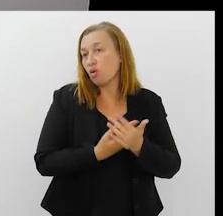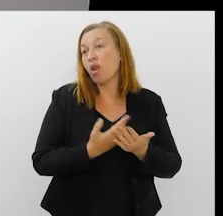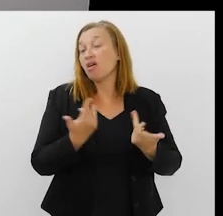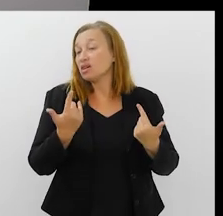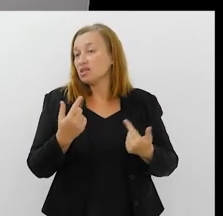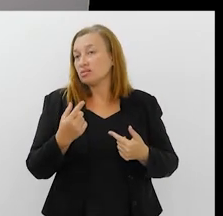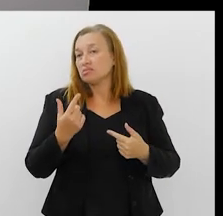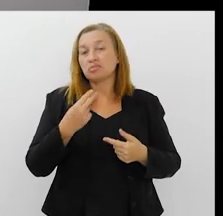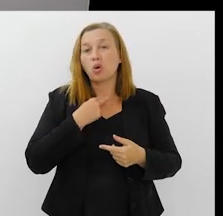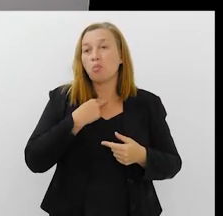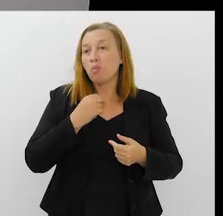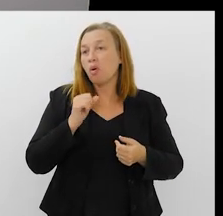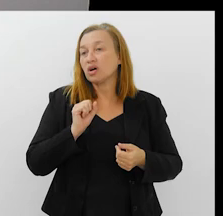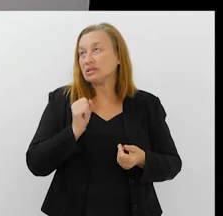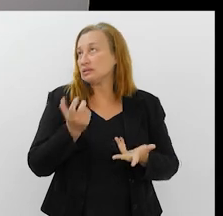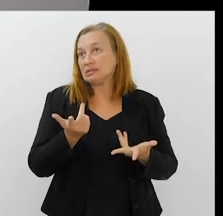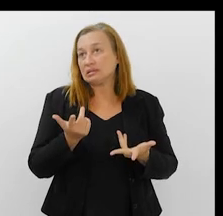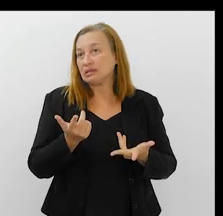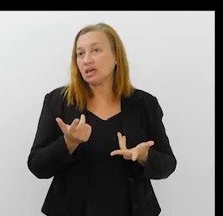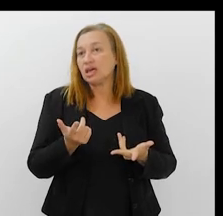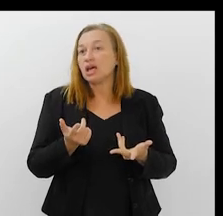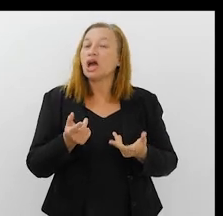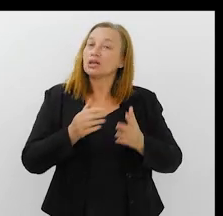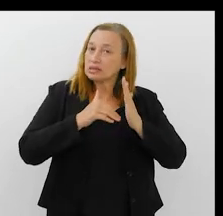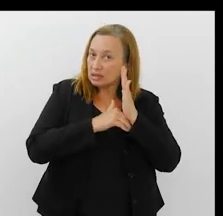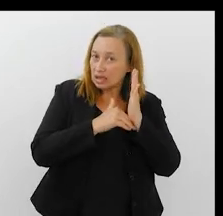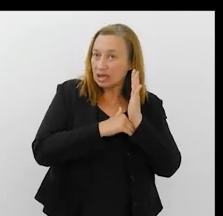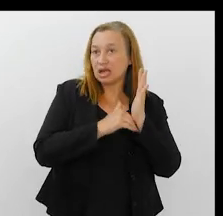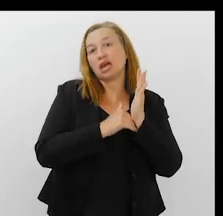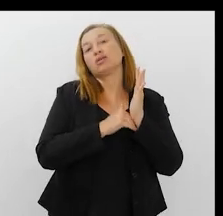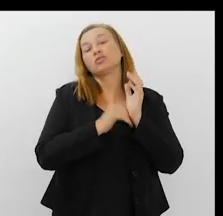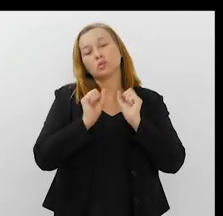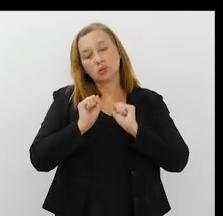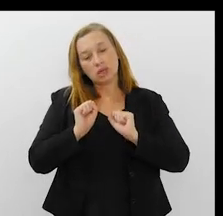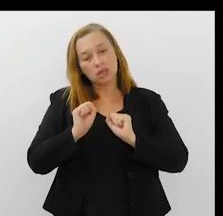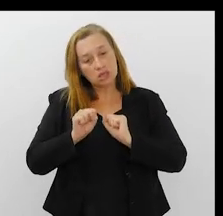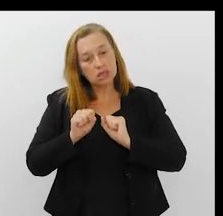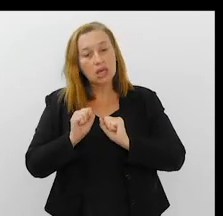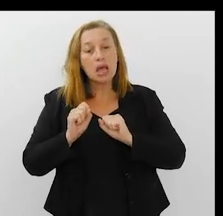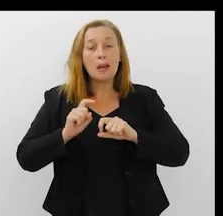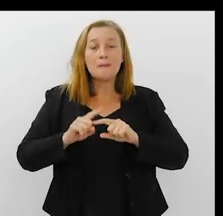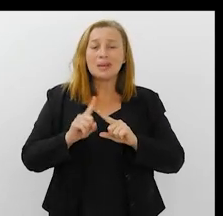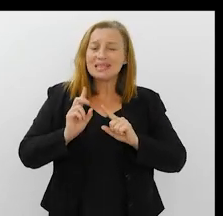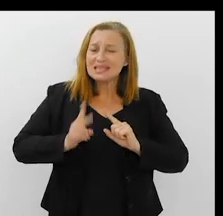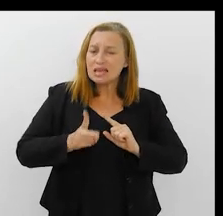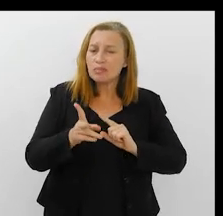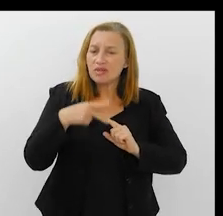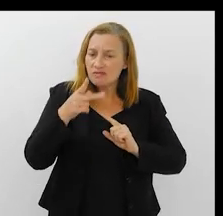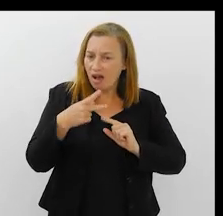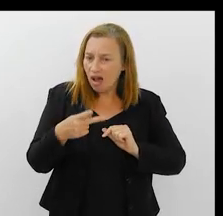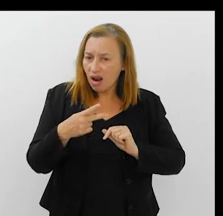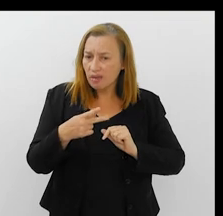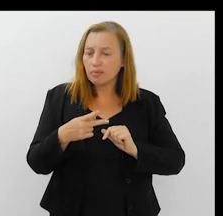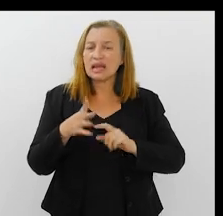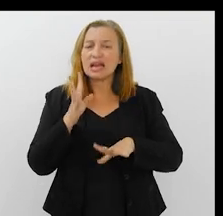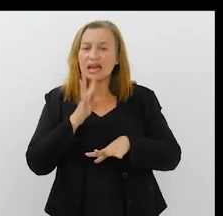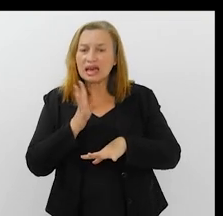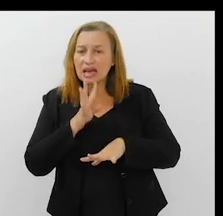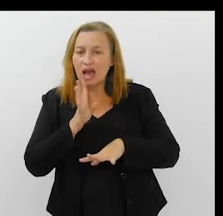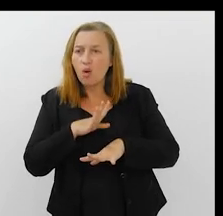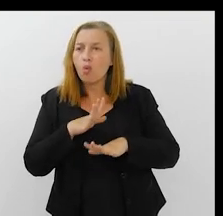a proximidade, a quebra do segredo. Isso. Eu sempre cito isso, quando posso, de como